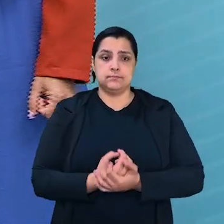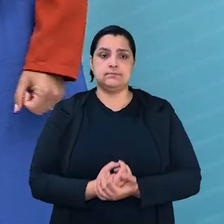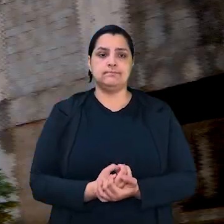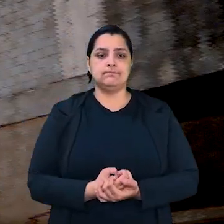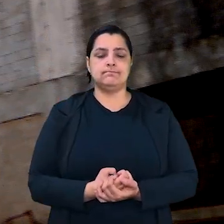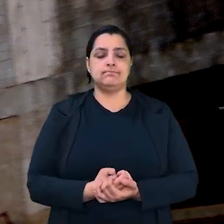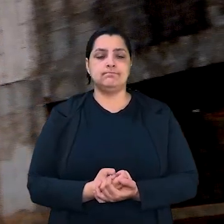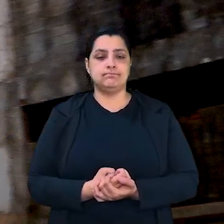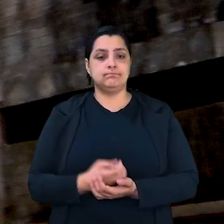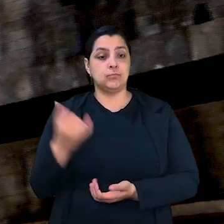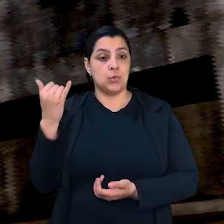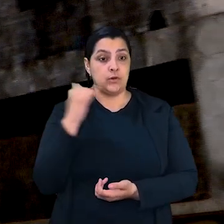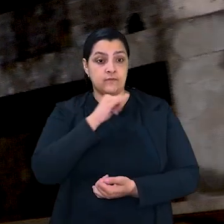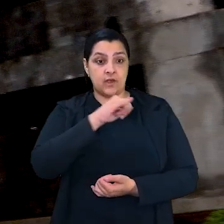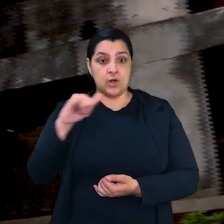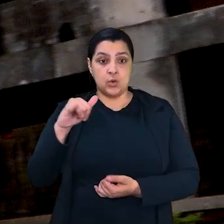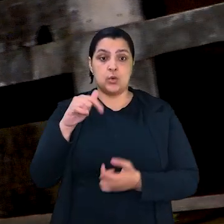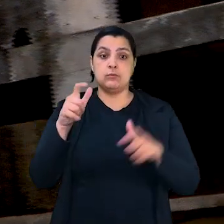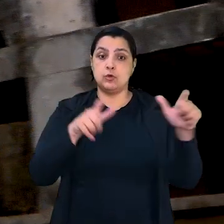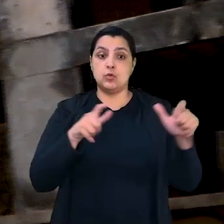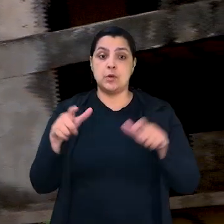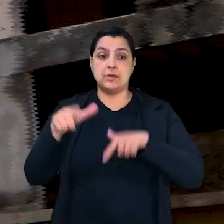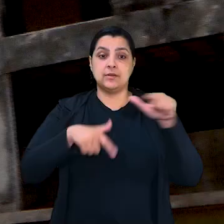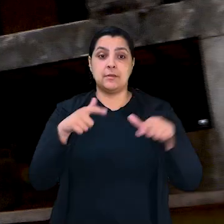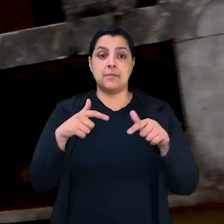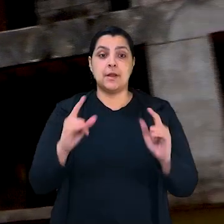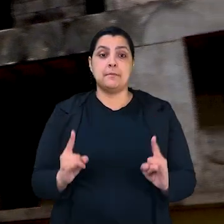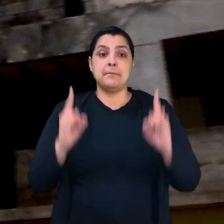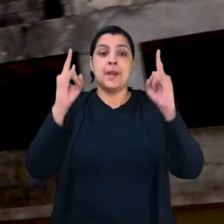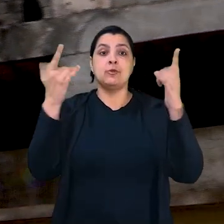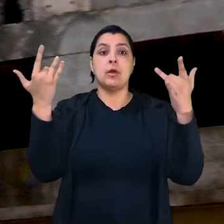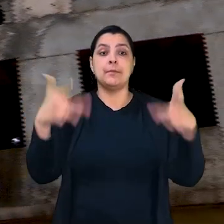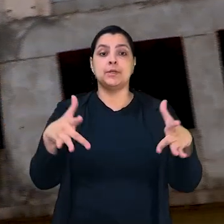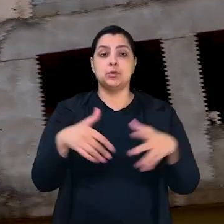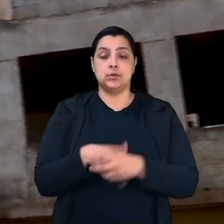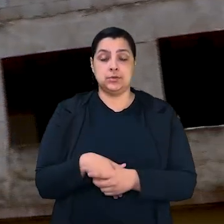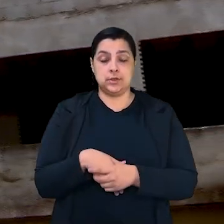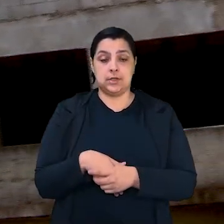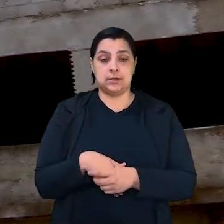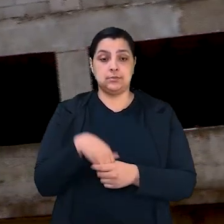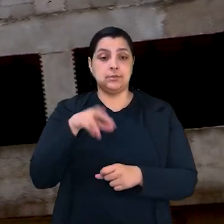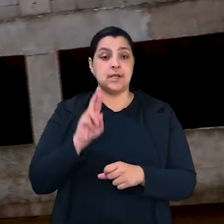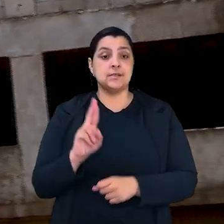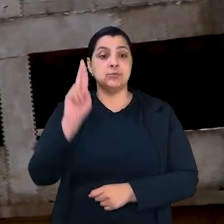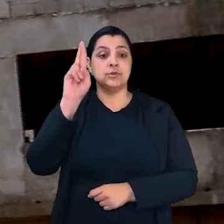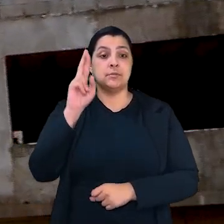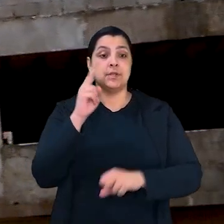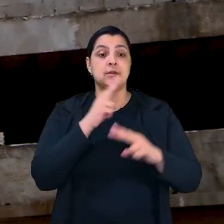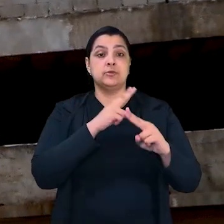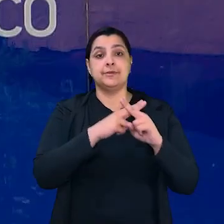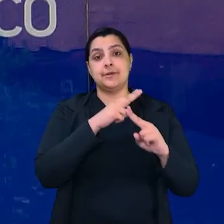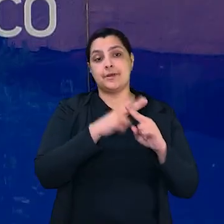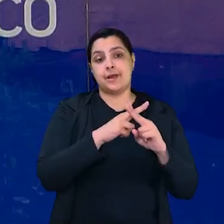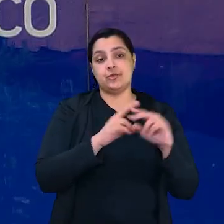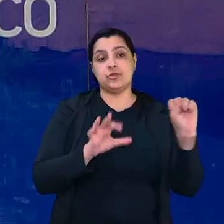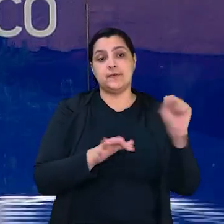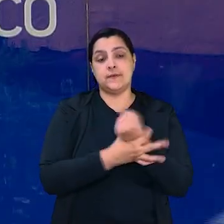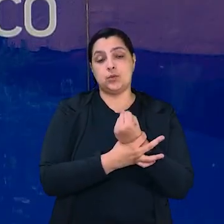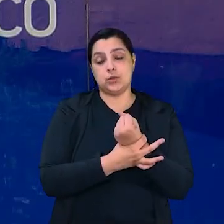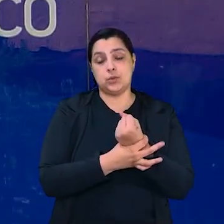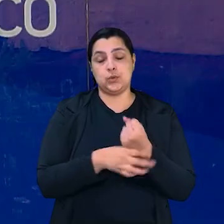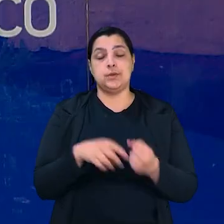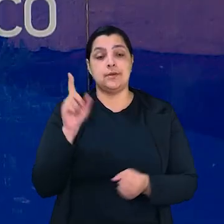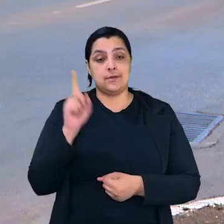luz. O vigilante contou que os postos de serviço eram prédios abandonados que estavam sob a responsabilidade da